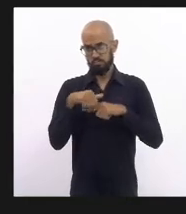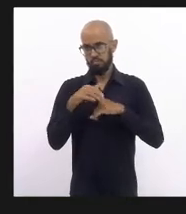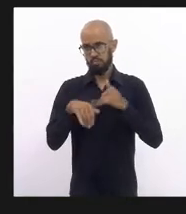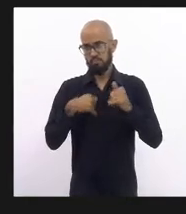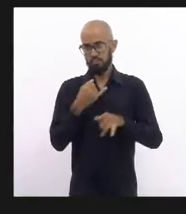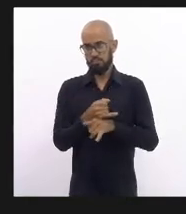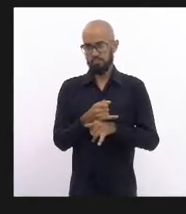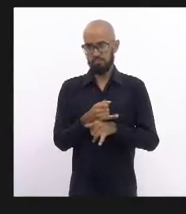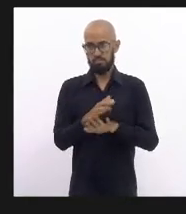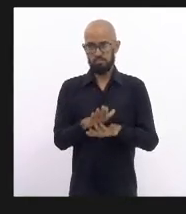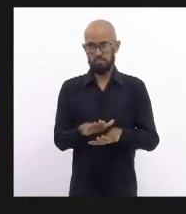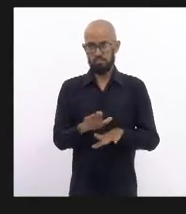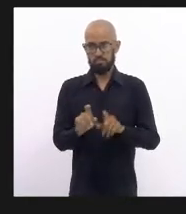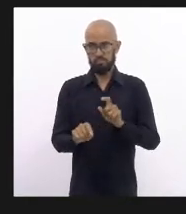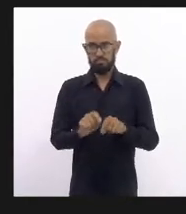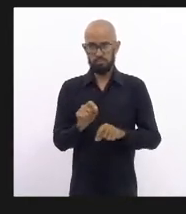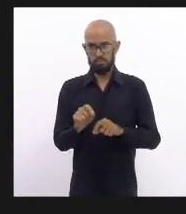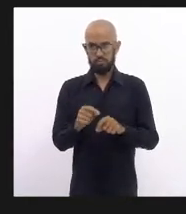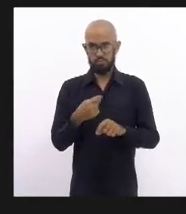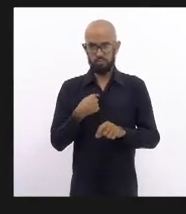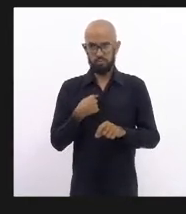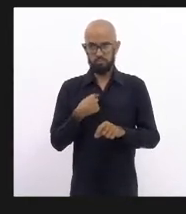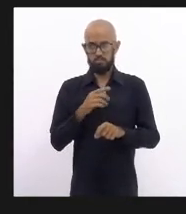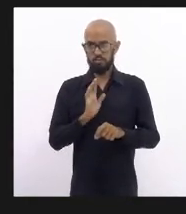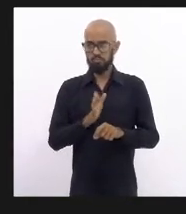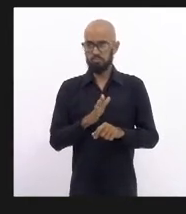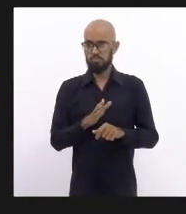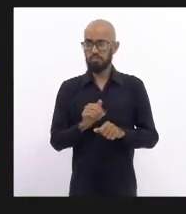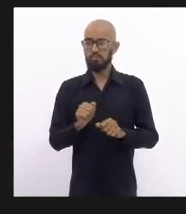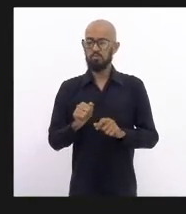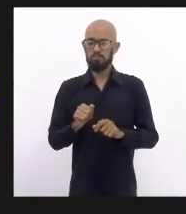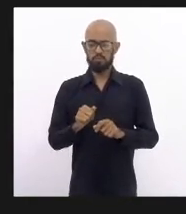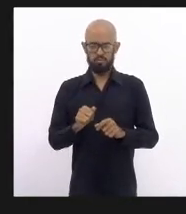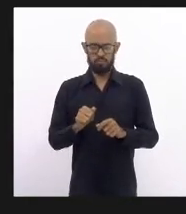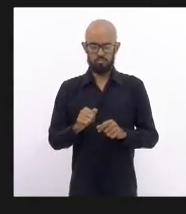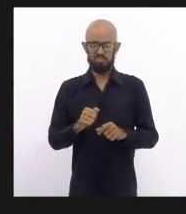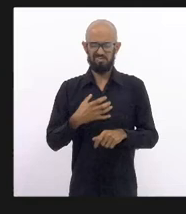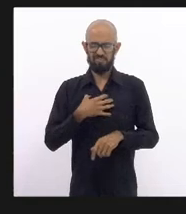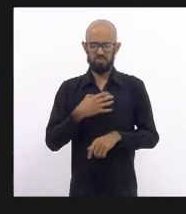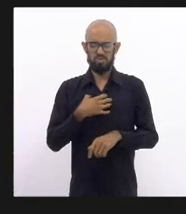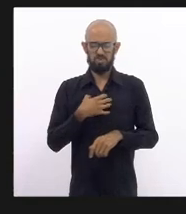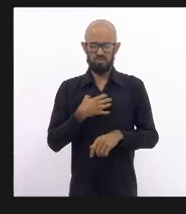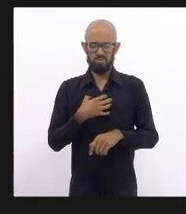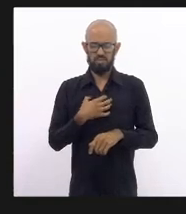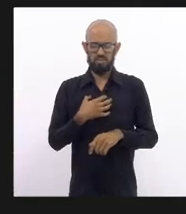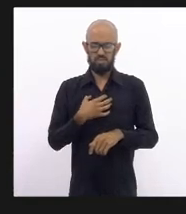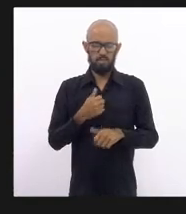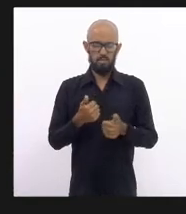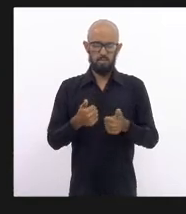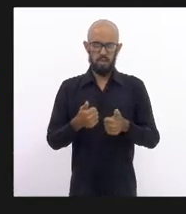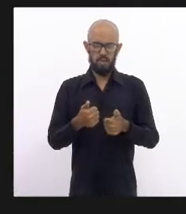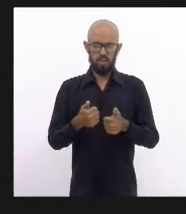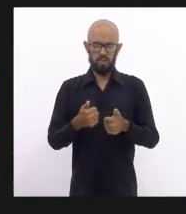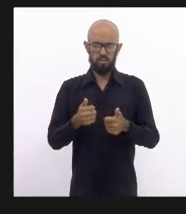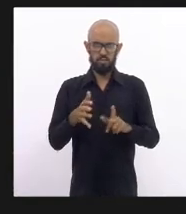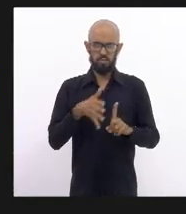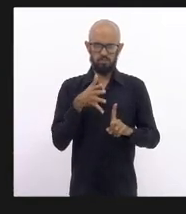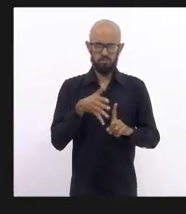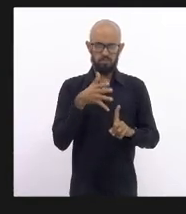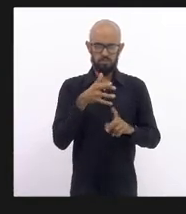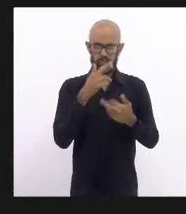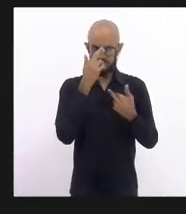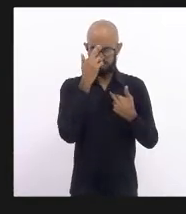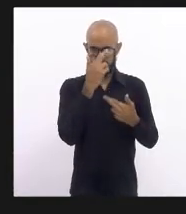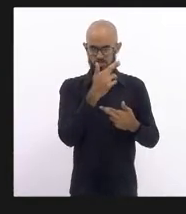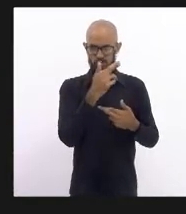internet. Mas eu já estou contemplada com as falas, né, respeitando o andamento da casa.